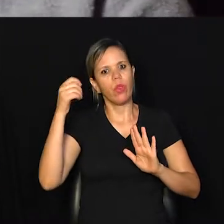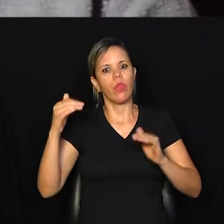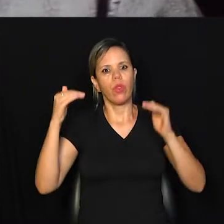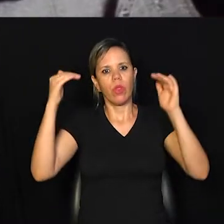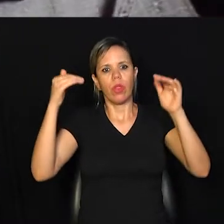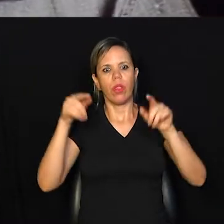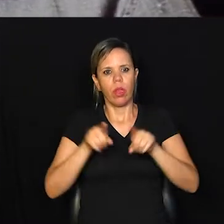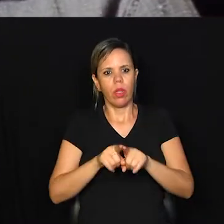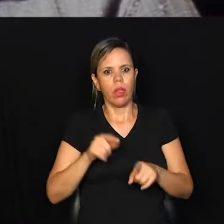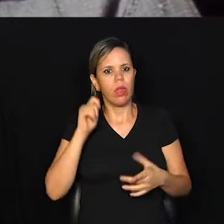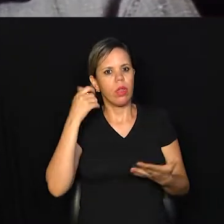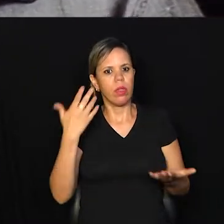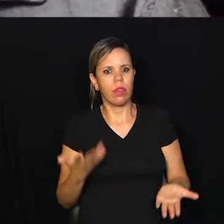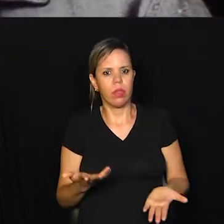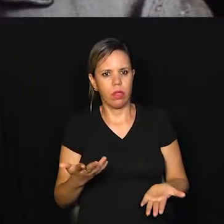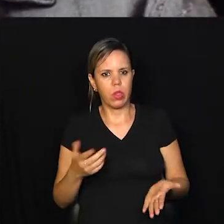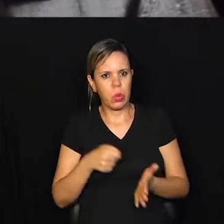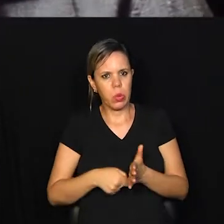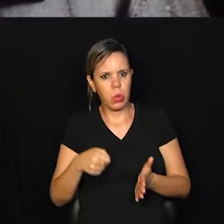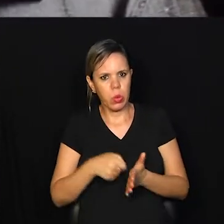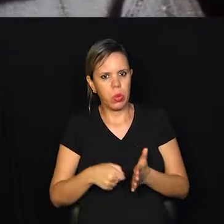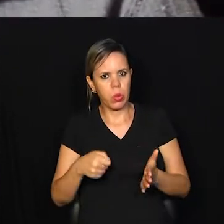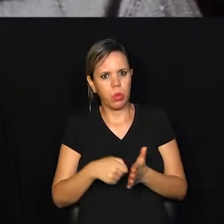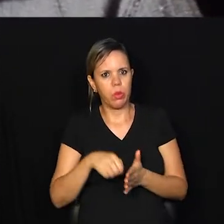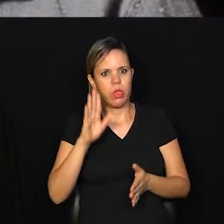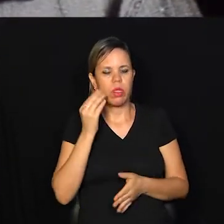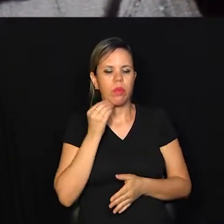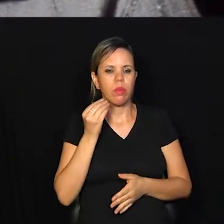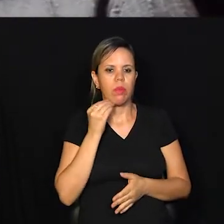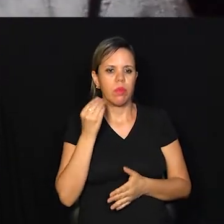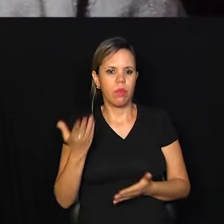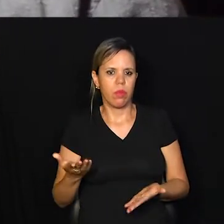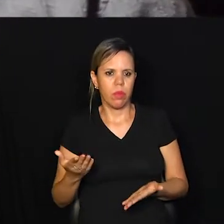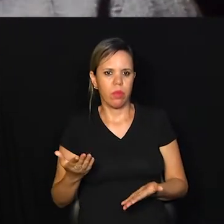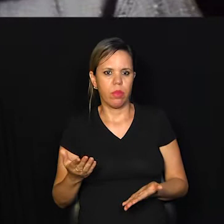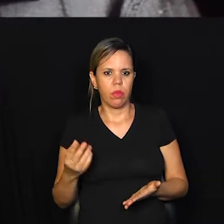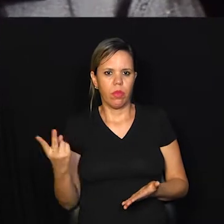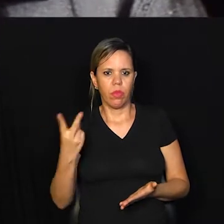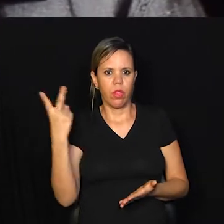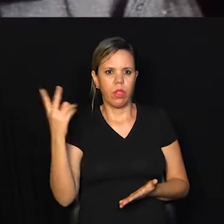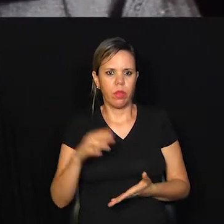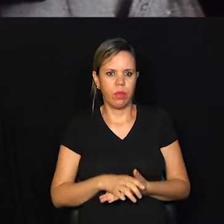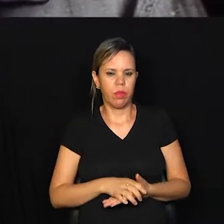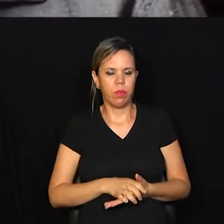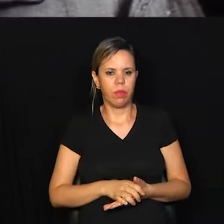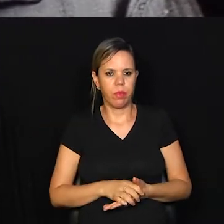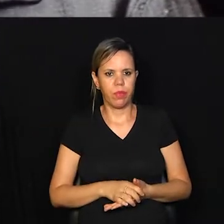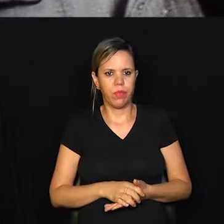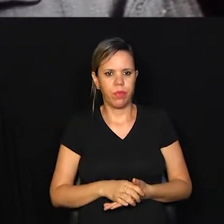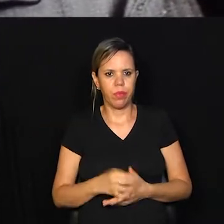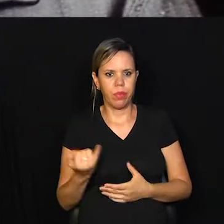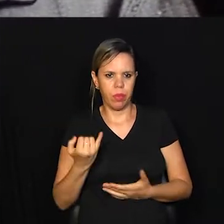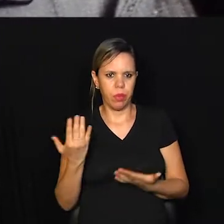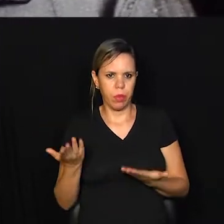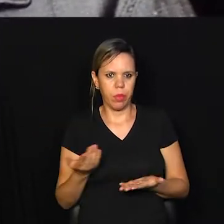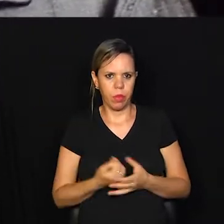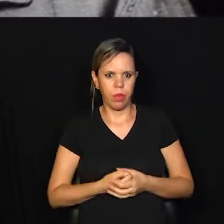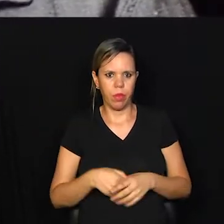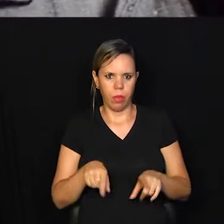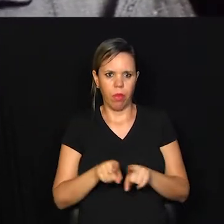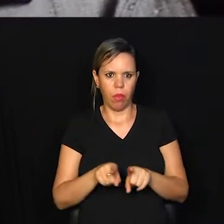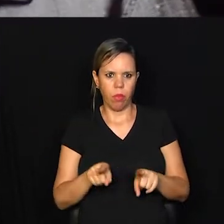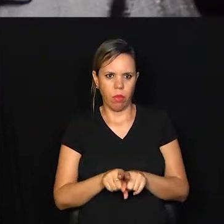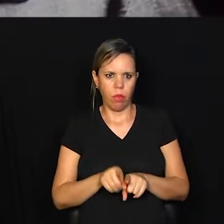das pessoas que estão lutando por mais espaço, por mais reconhecimento. Essas coisas são importantes